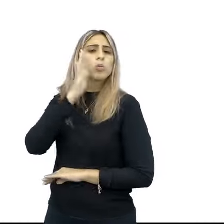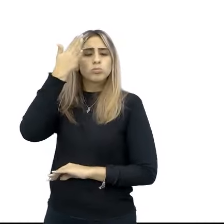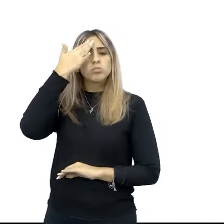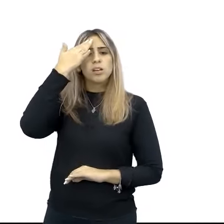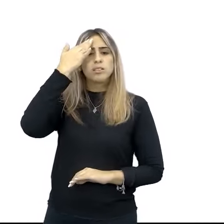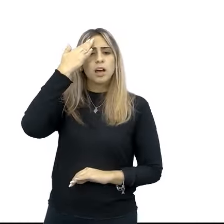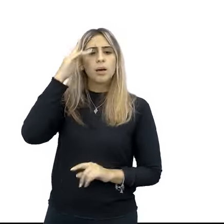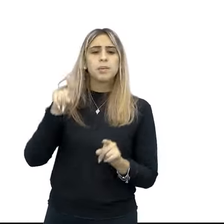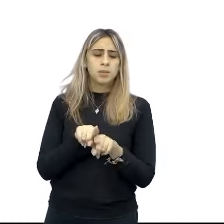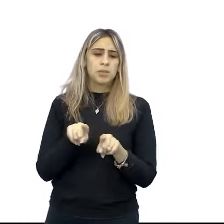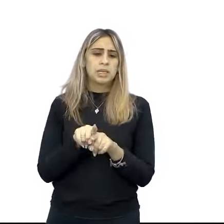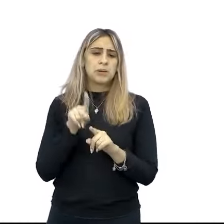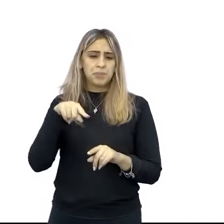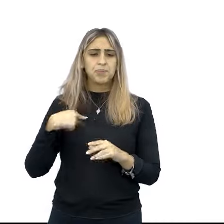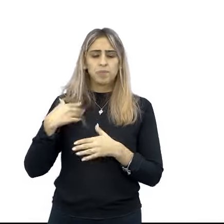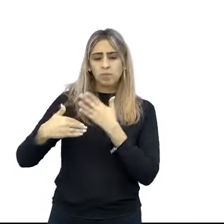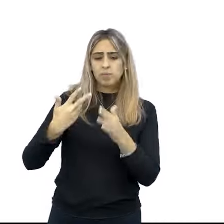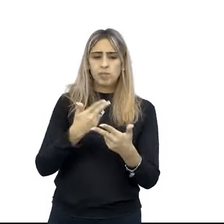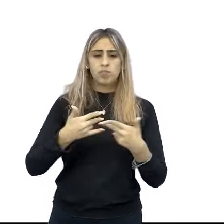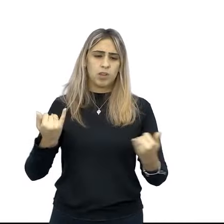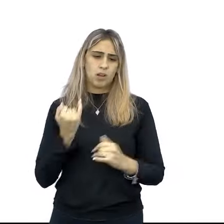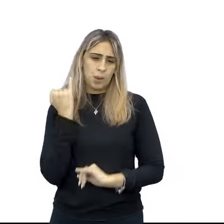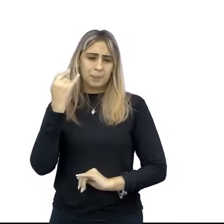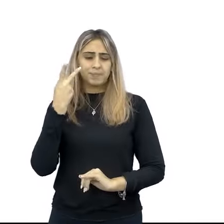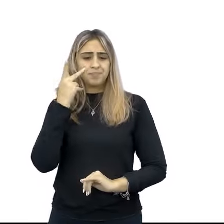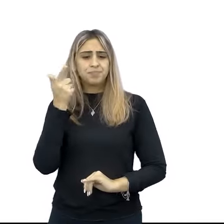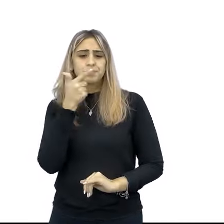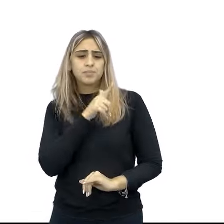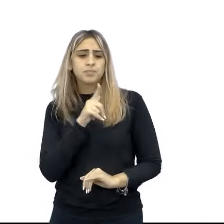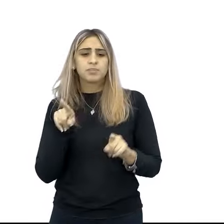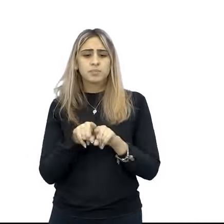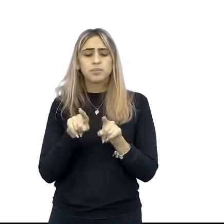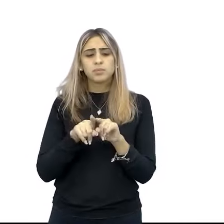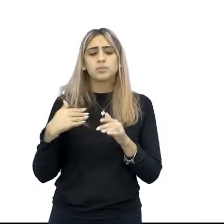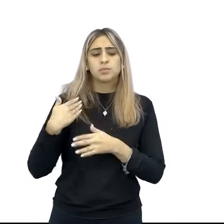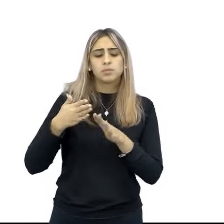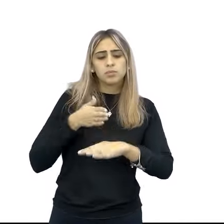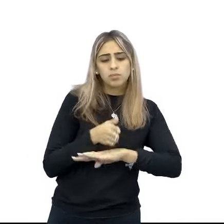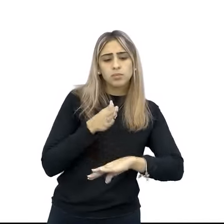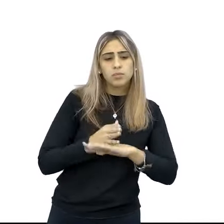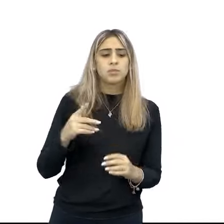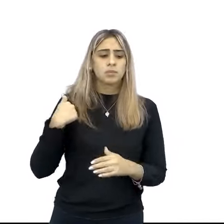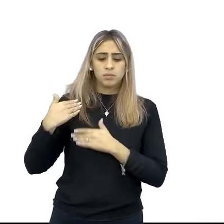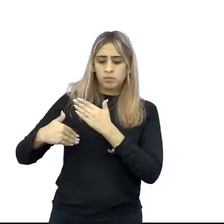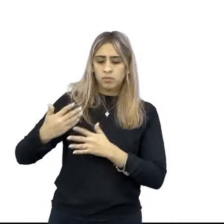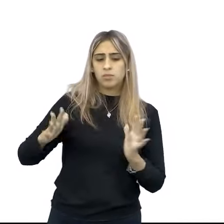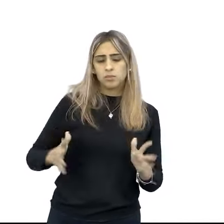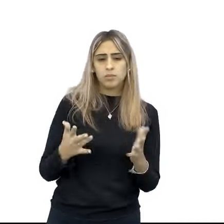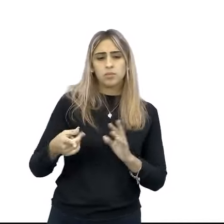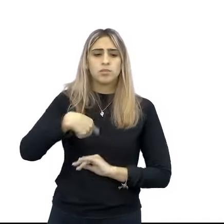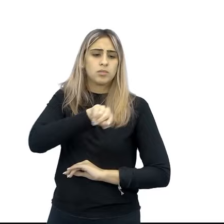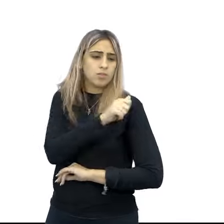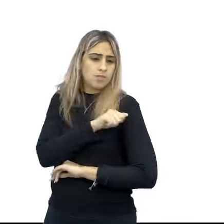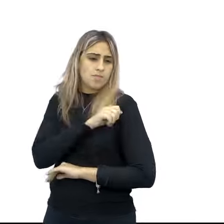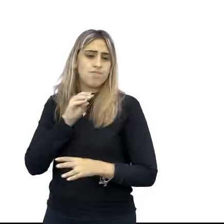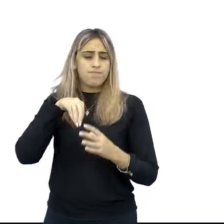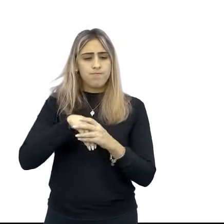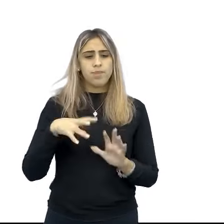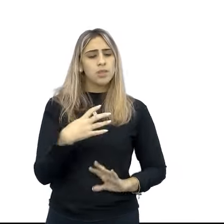sabe é um fator importantíssimo para garantir a participação e o engajamento dos estudantes